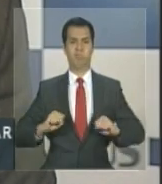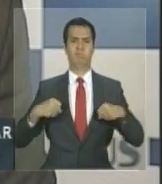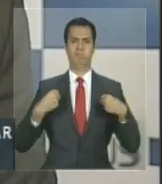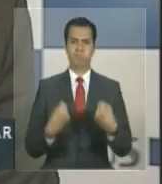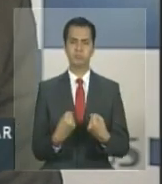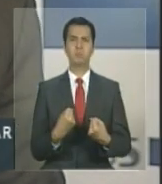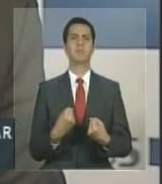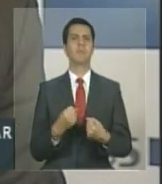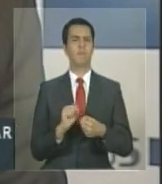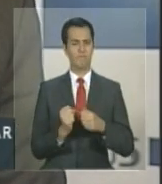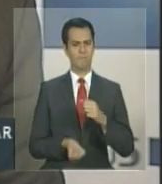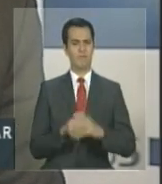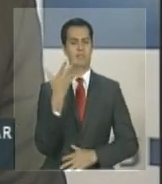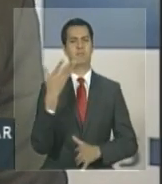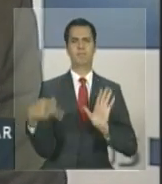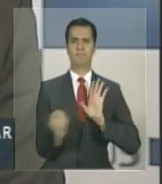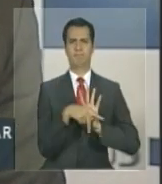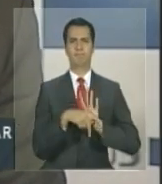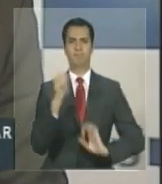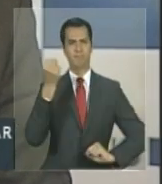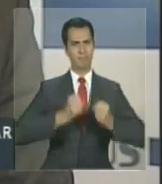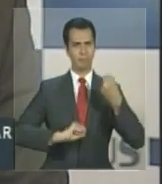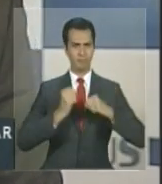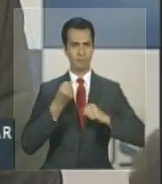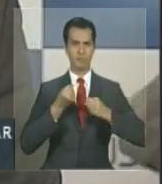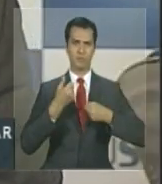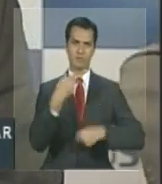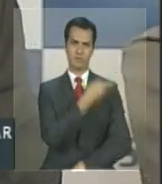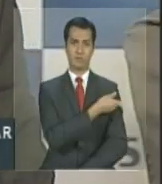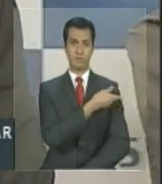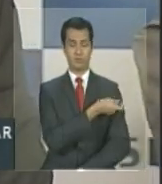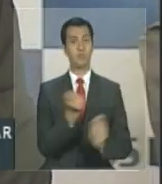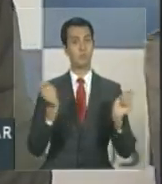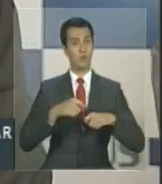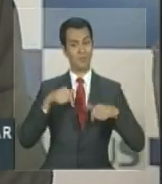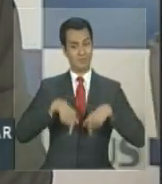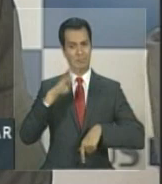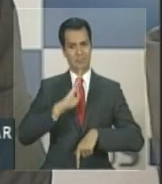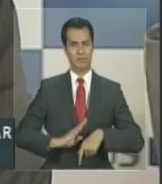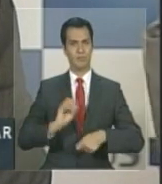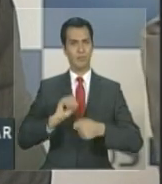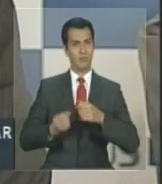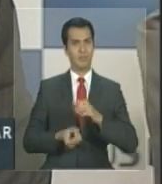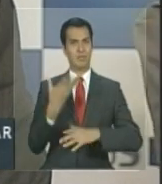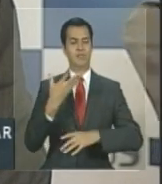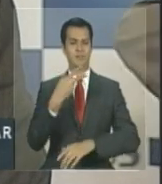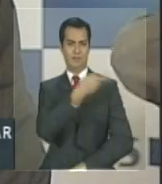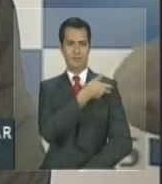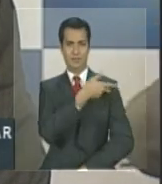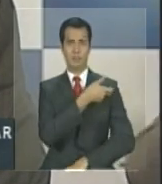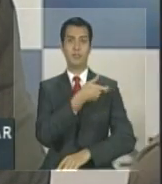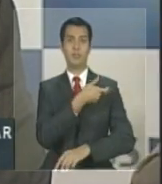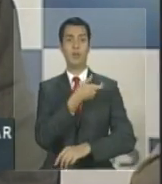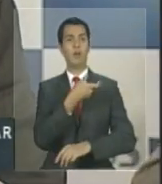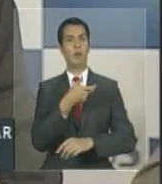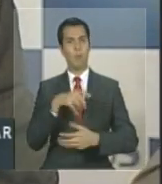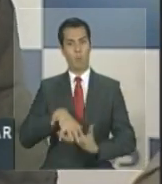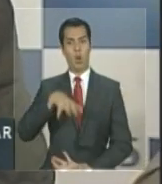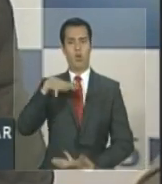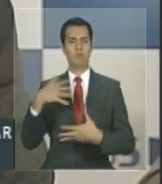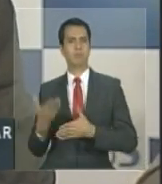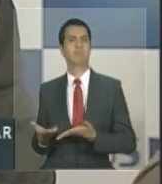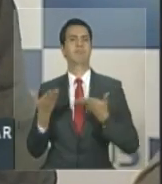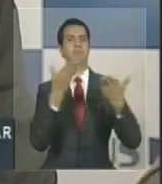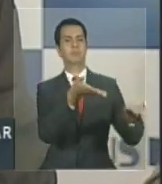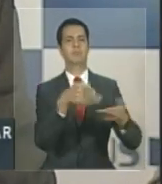produção de vacinas e possa colaborar com o mundo, como nós estamos fazendo com o Haiti e com outros países, em ser um polo de exportação